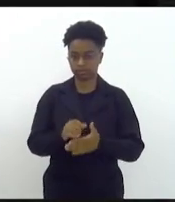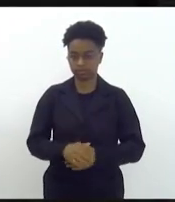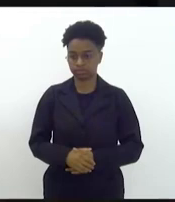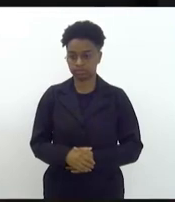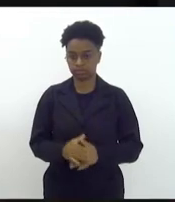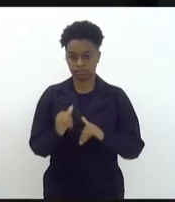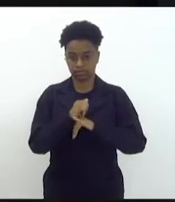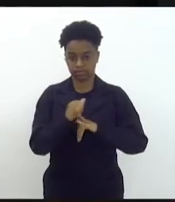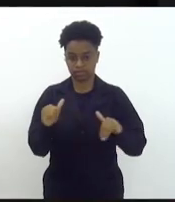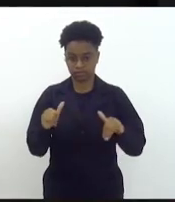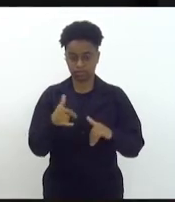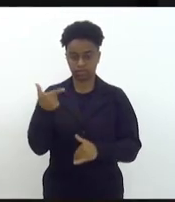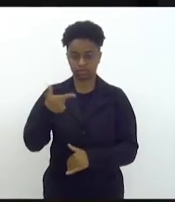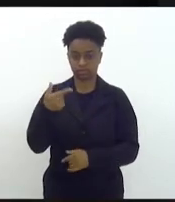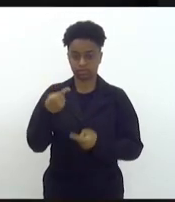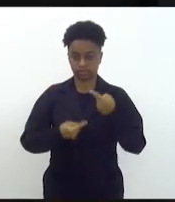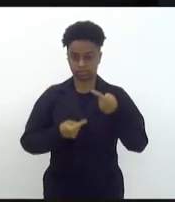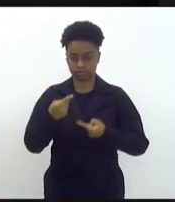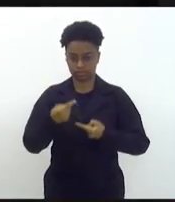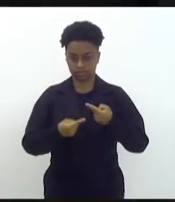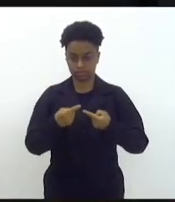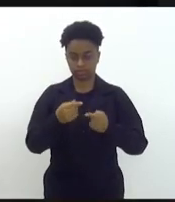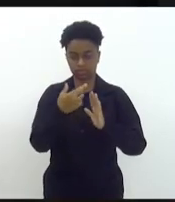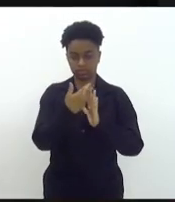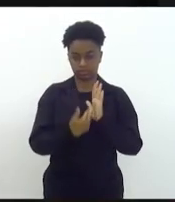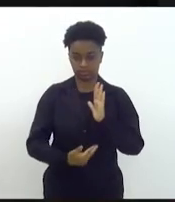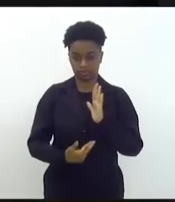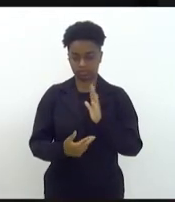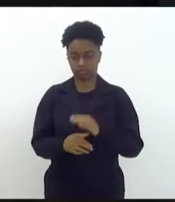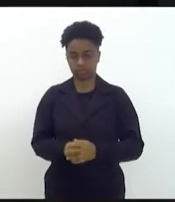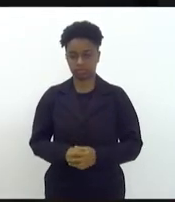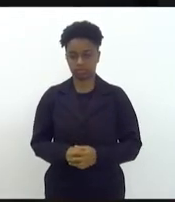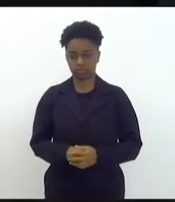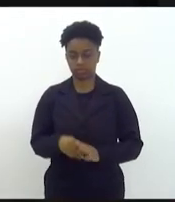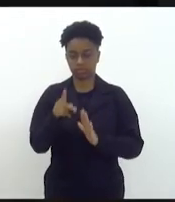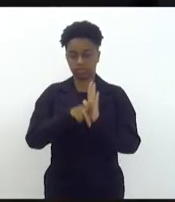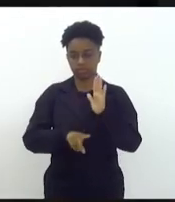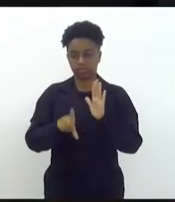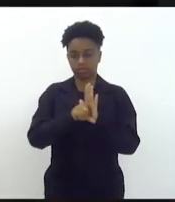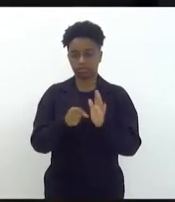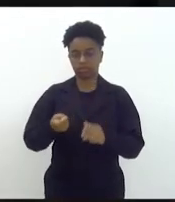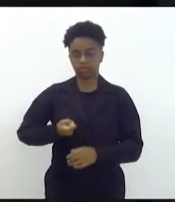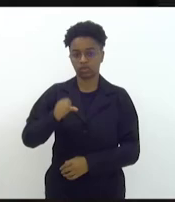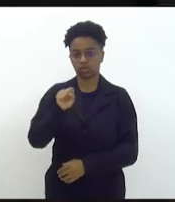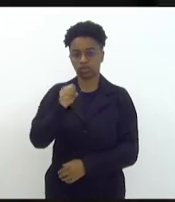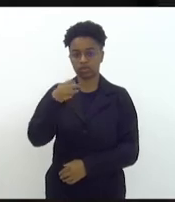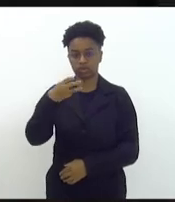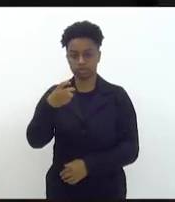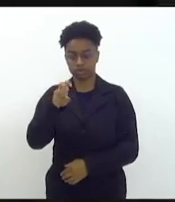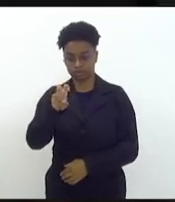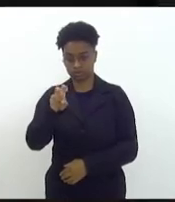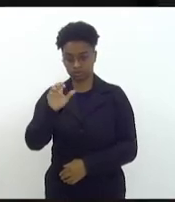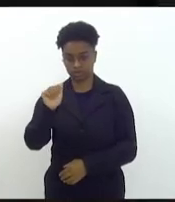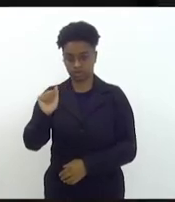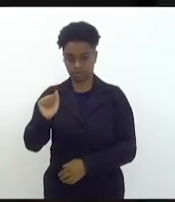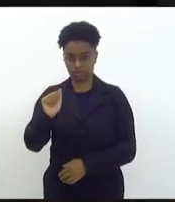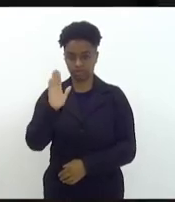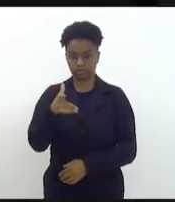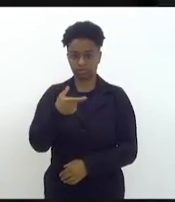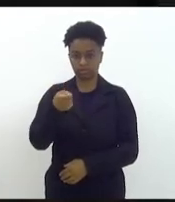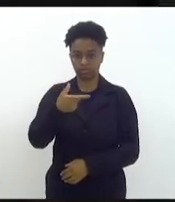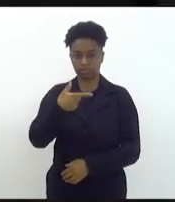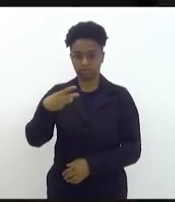anuncio em segunda discussão redação do vencido projeto de lei nº 85 a de